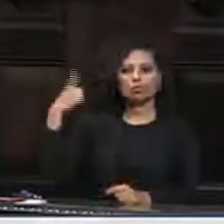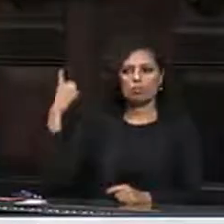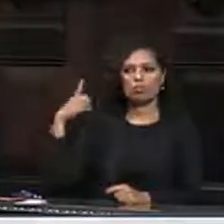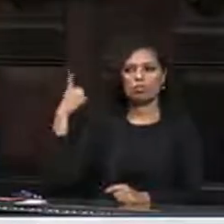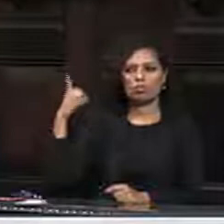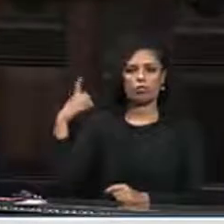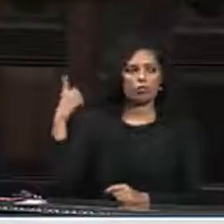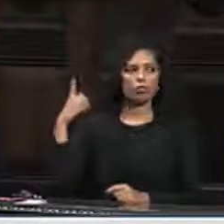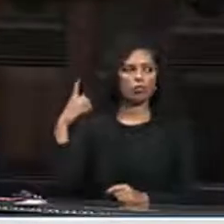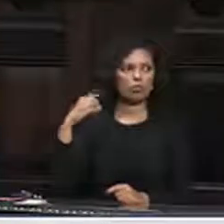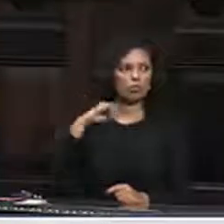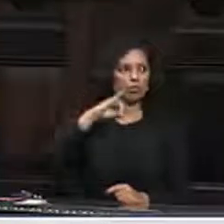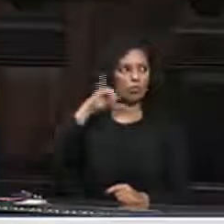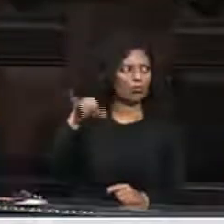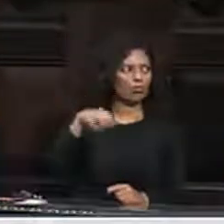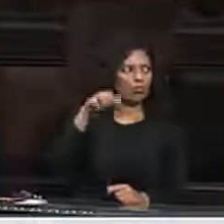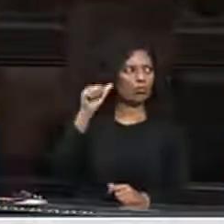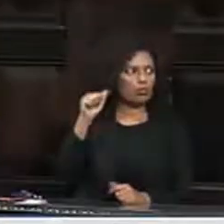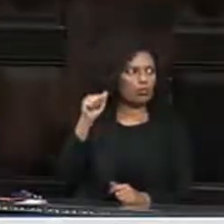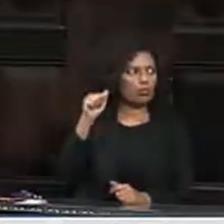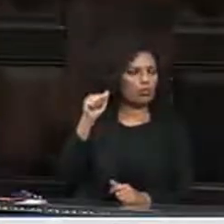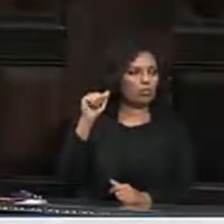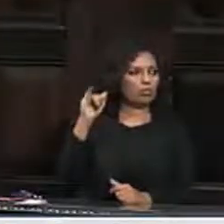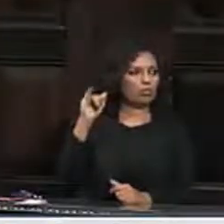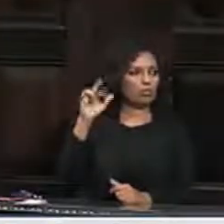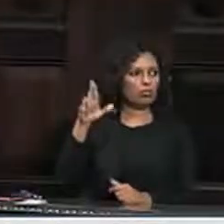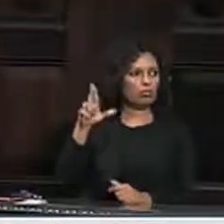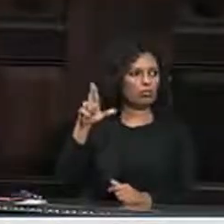deputado Jair,